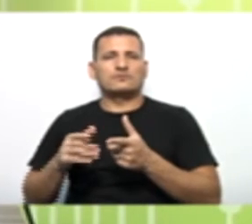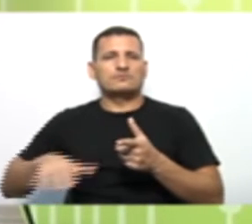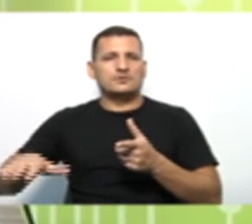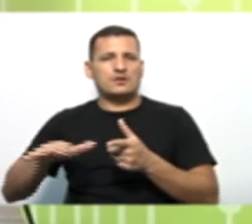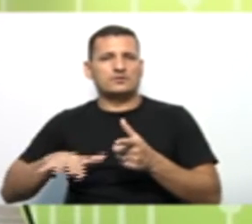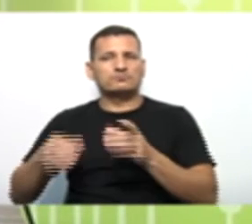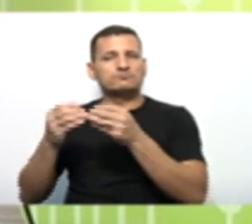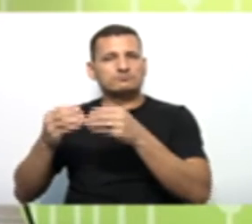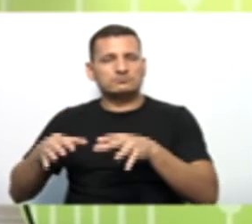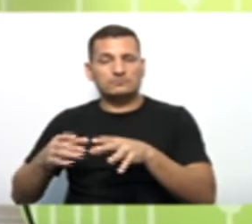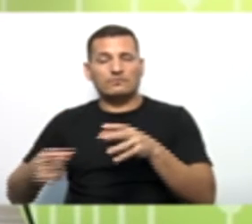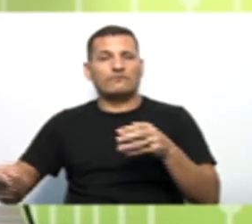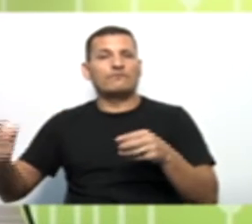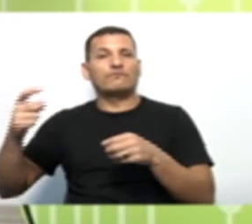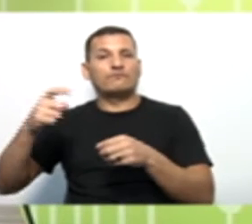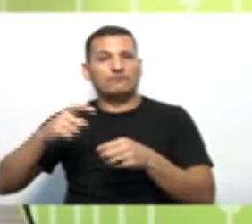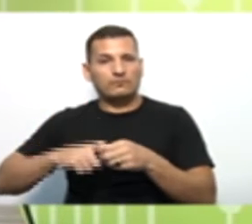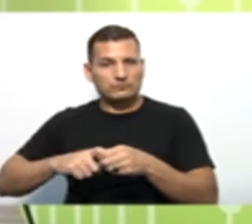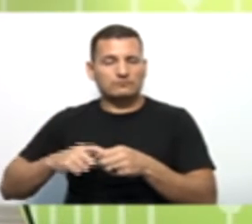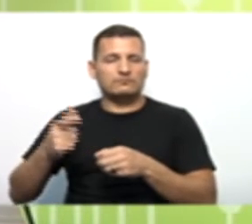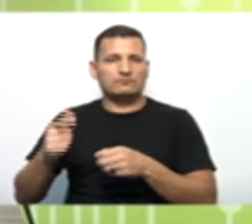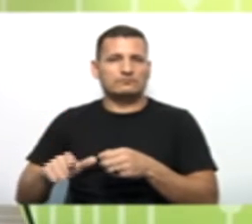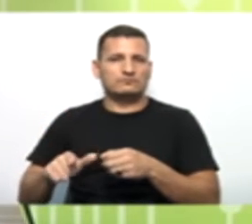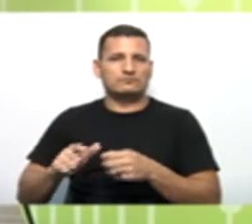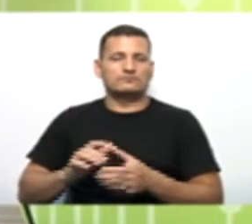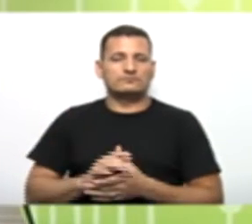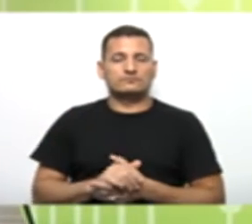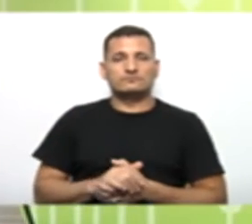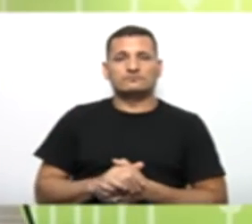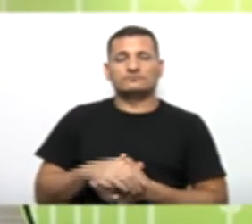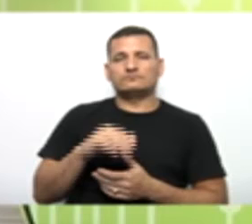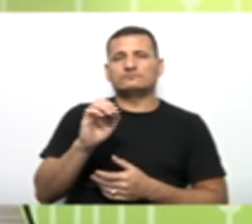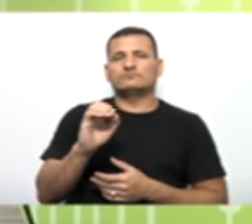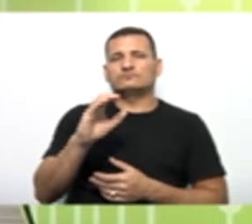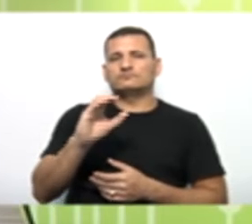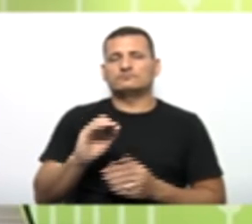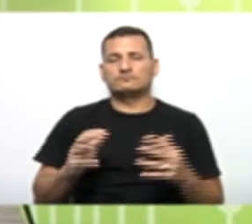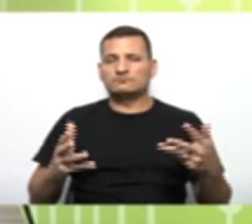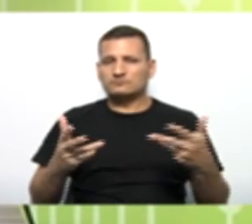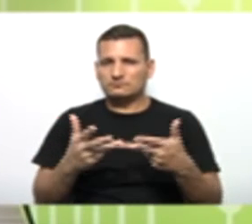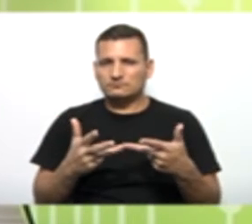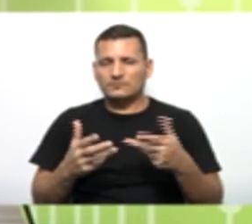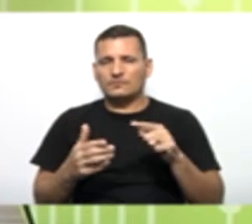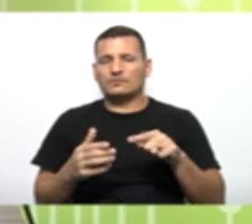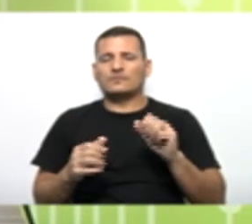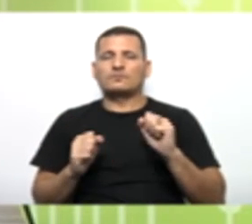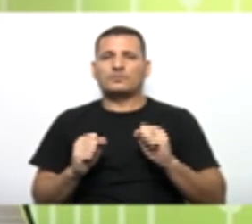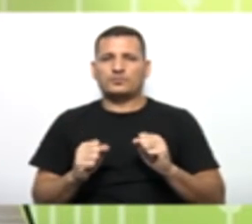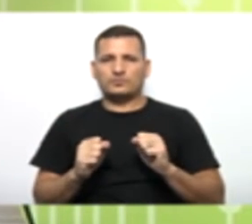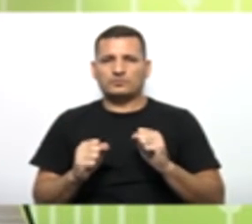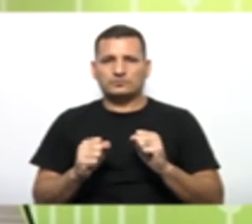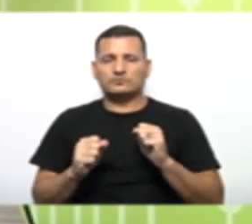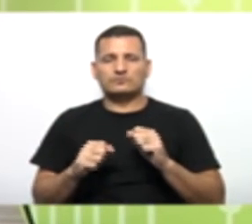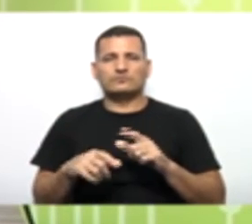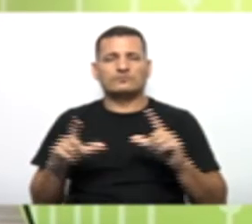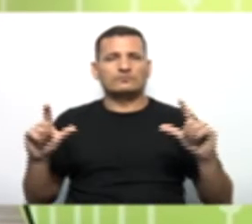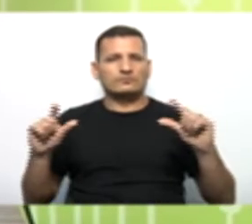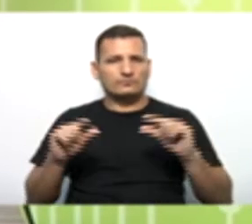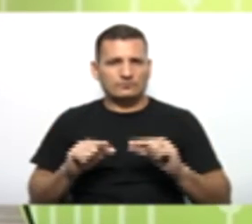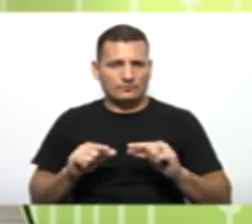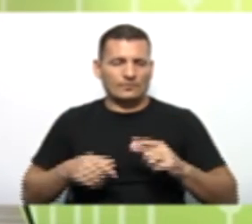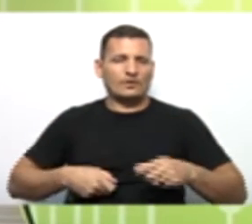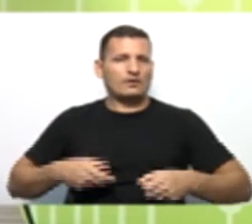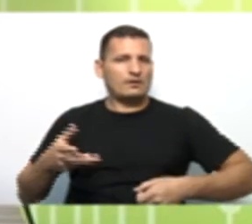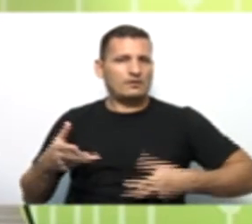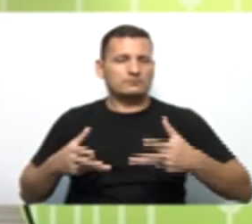degradado. Então, a ecoeficiência ela pode sim reduzir os custos da empresa.